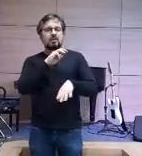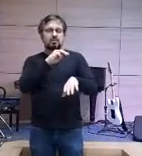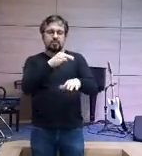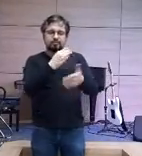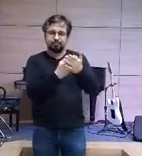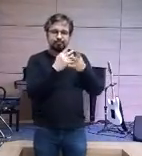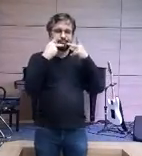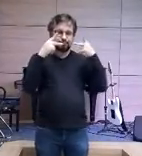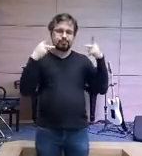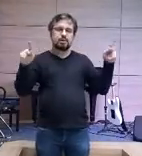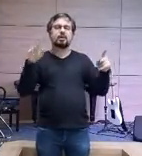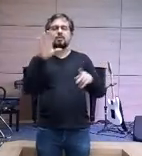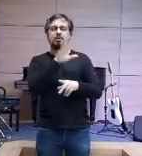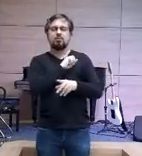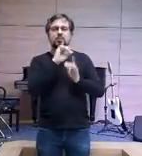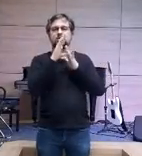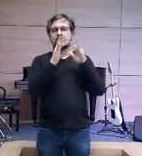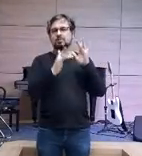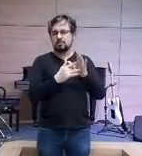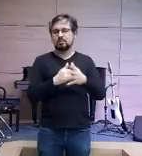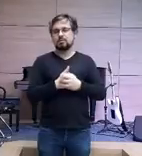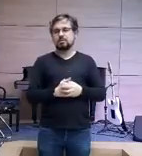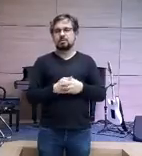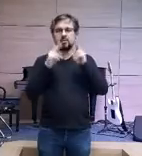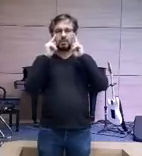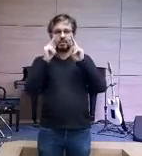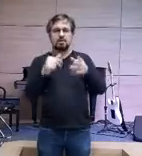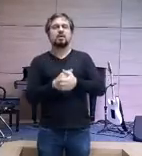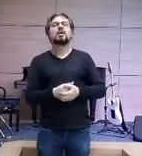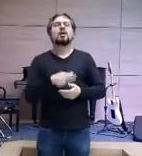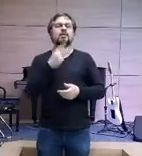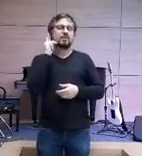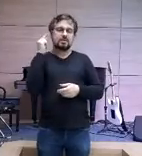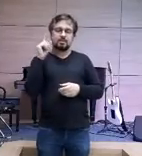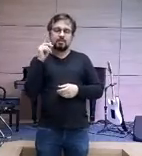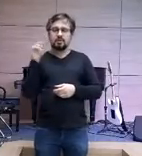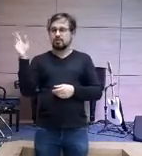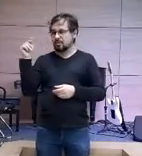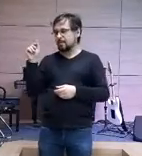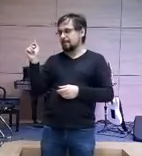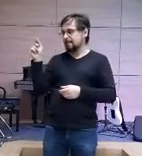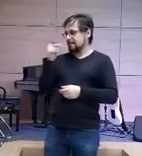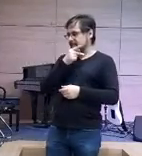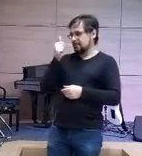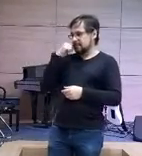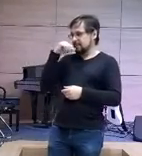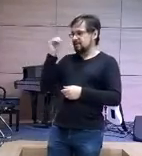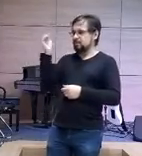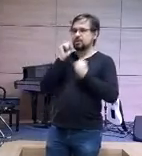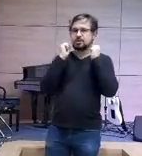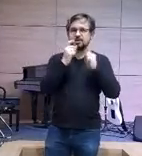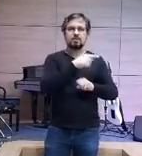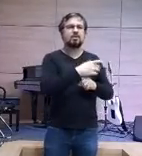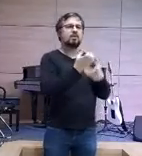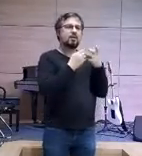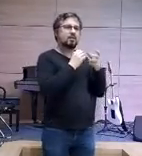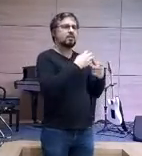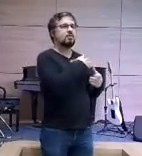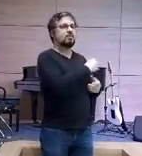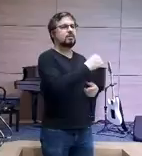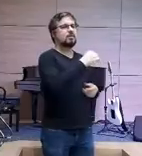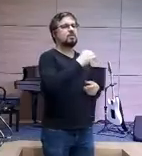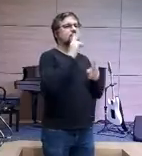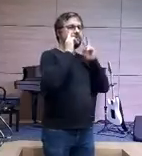médio se pregando o amor de Jesus e ouvindo um dia sim papai você pode ir lá na escola porque eu queria que meus